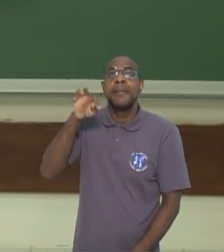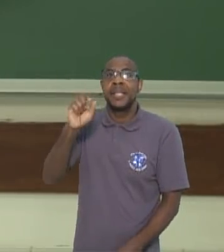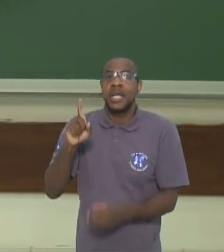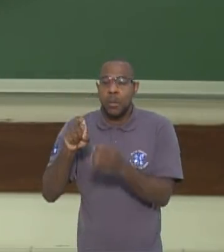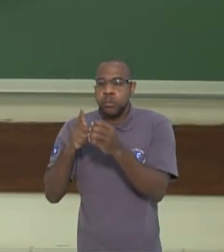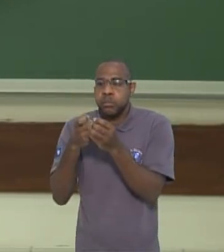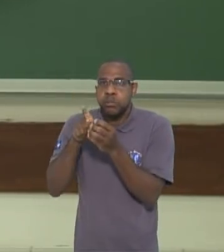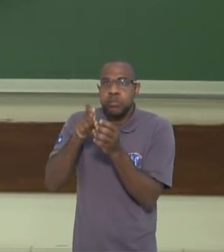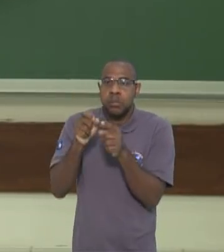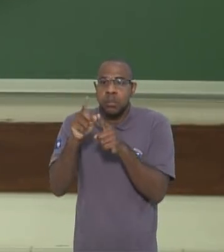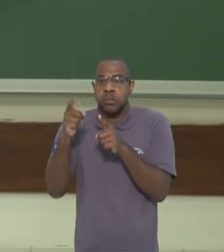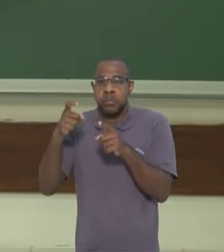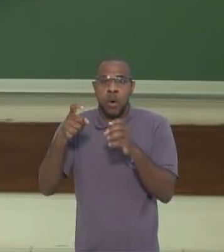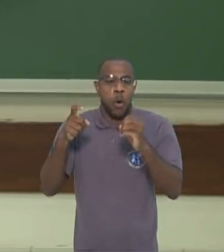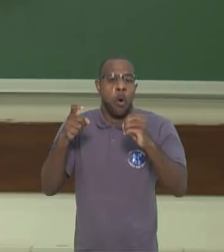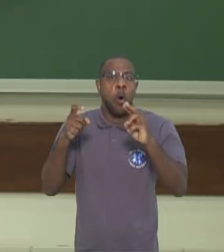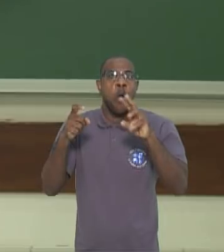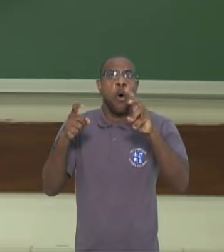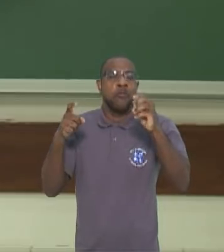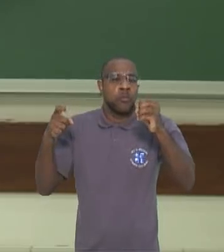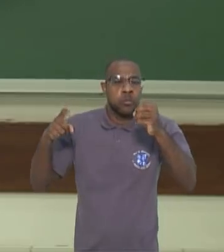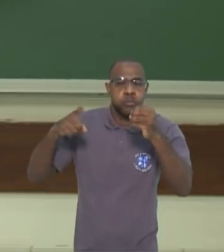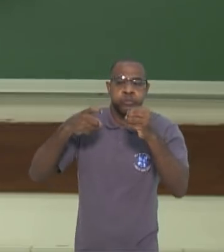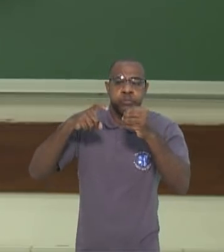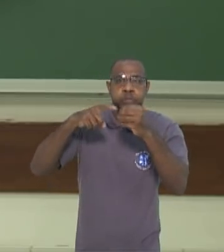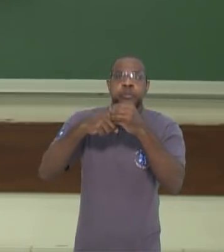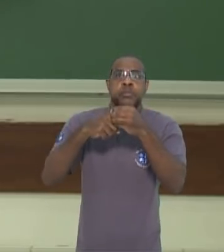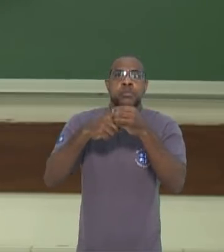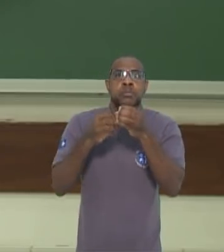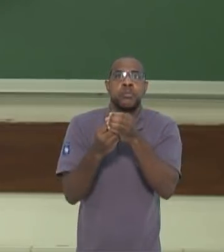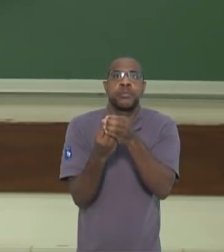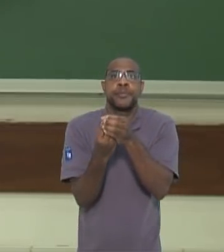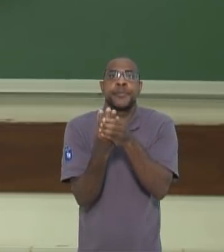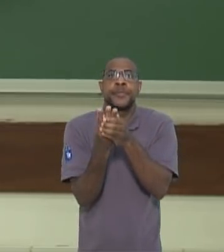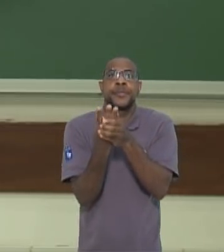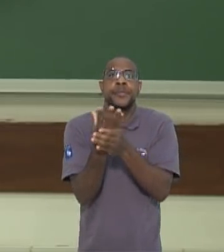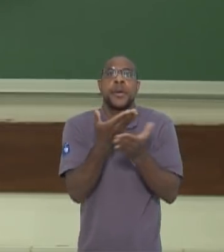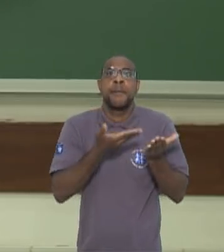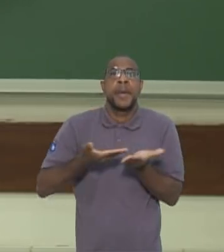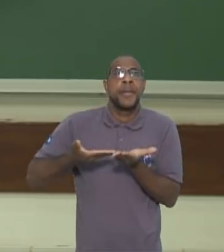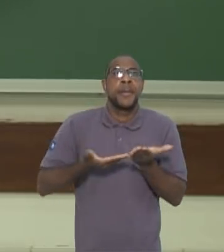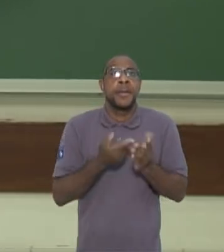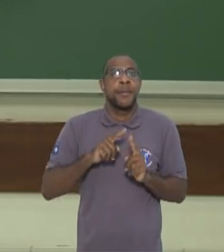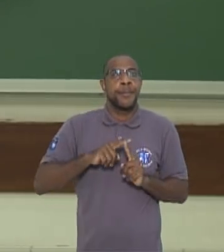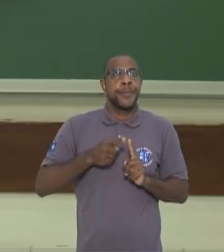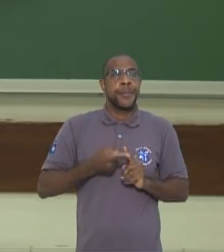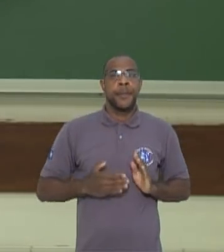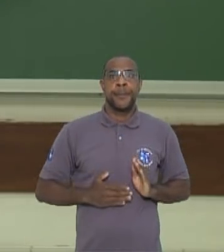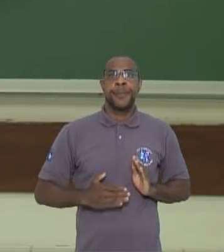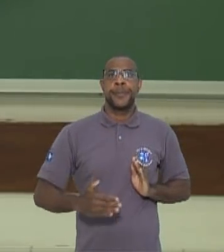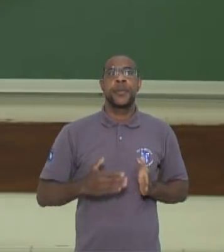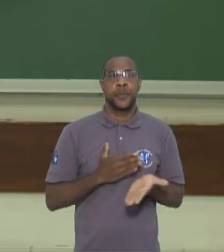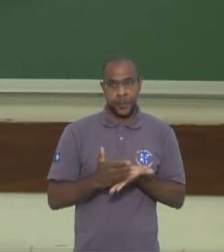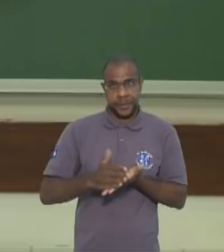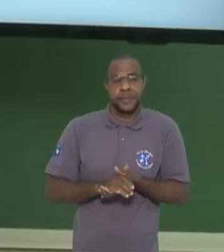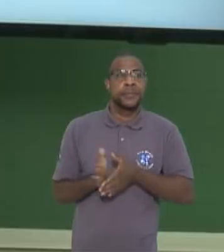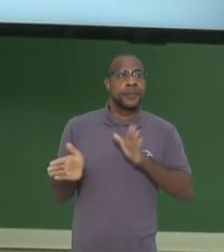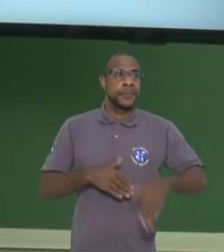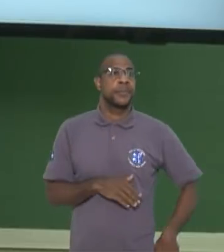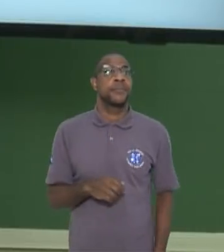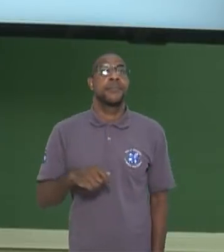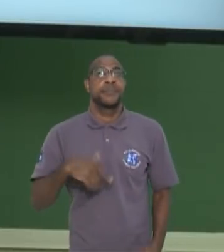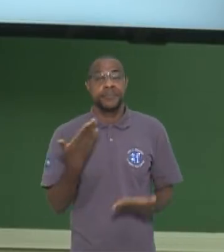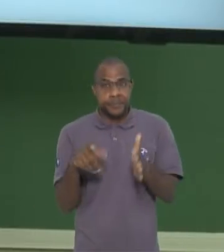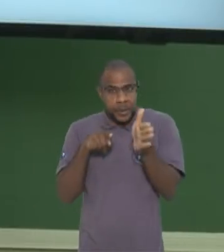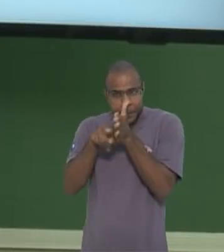espermatozoide, encontram um óvulo, vai formar um bebezinho com uma síndrome. E são essas síndromes que a gente vai estudar hoje, tá? Então, primeiro vamos começar com um quiz,